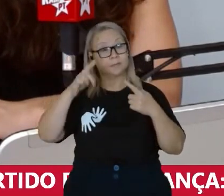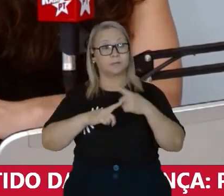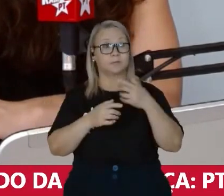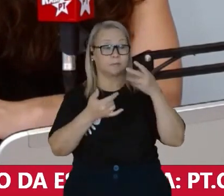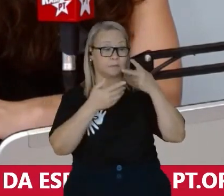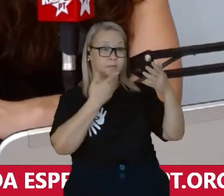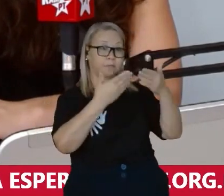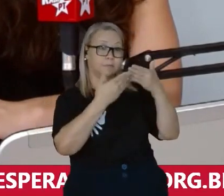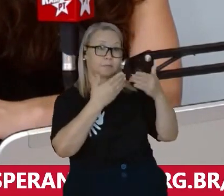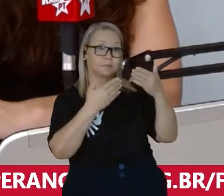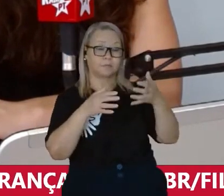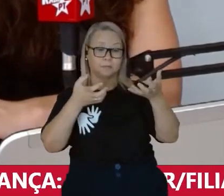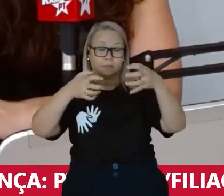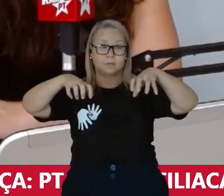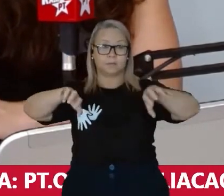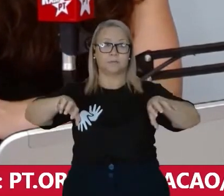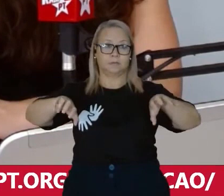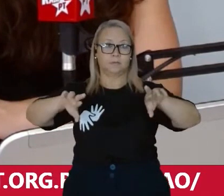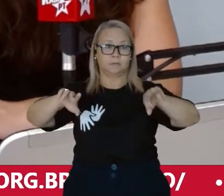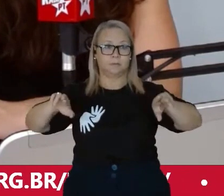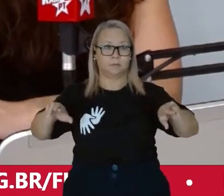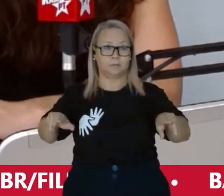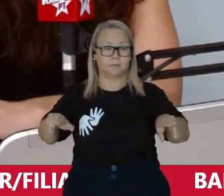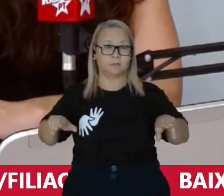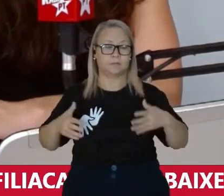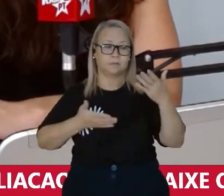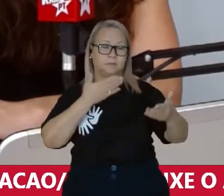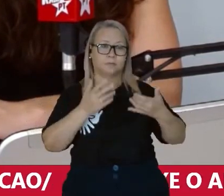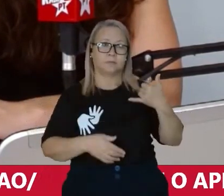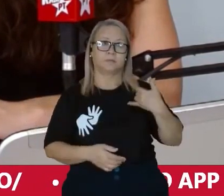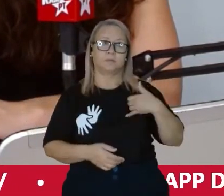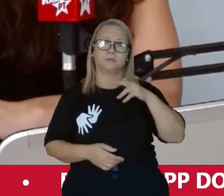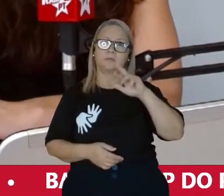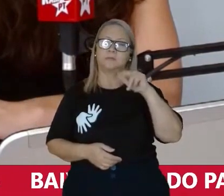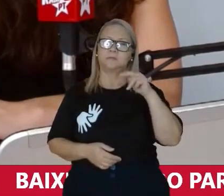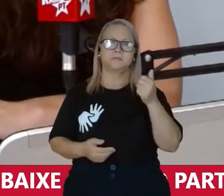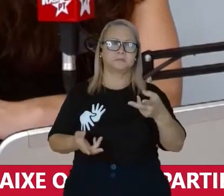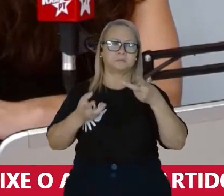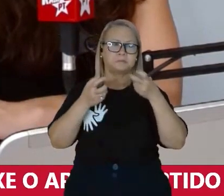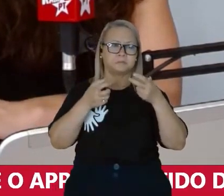forma, duas bolhas diferentes. Agora, em relação à idade, essas coisas eu nunca parei para ver.